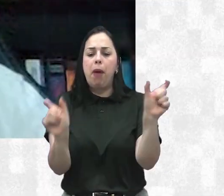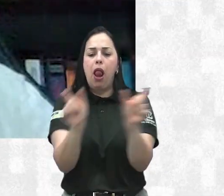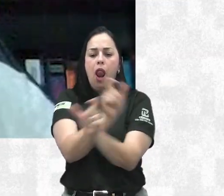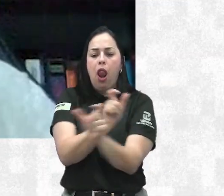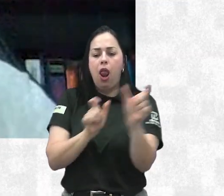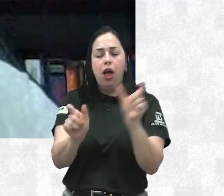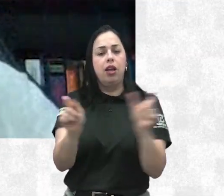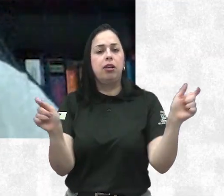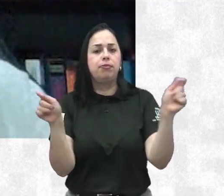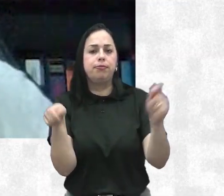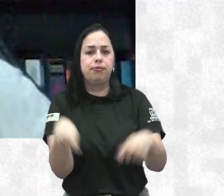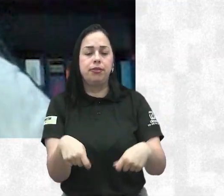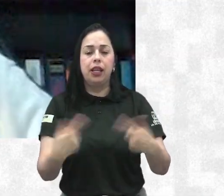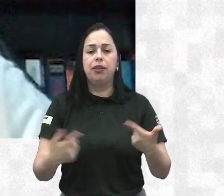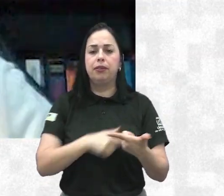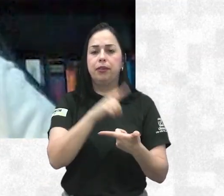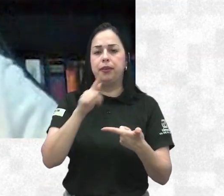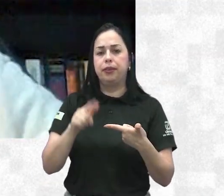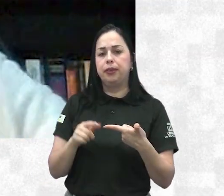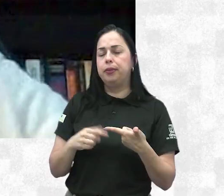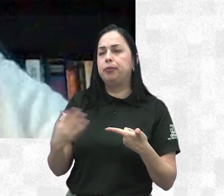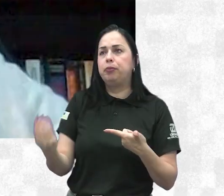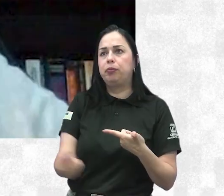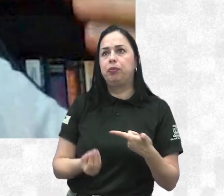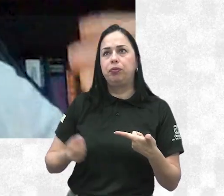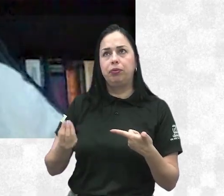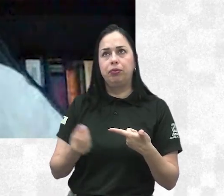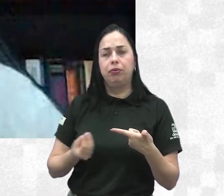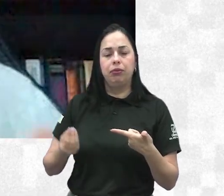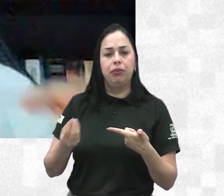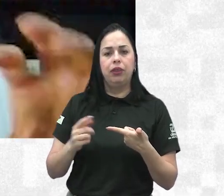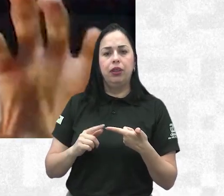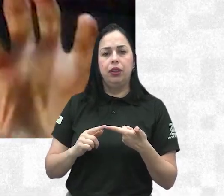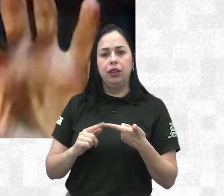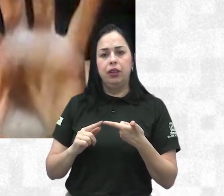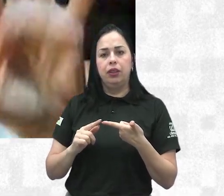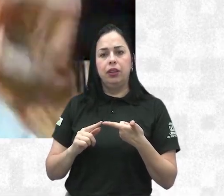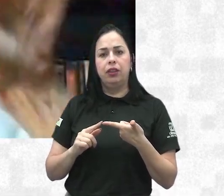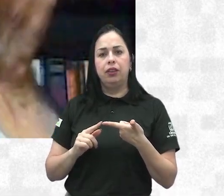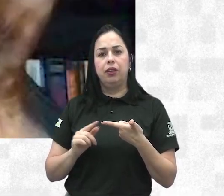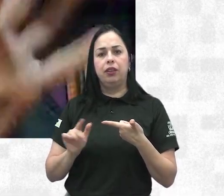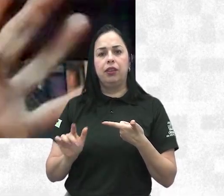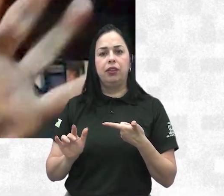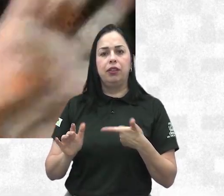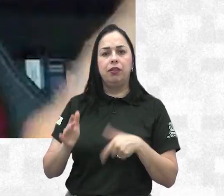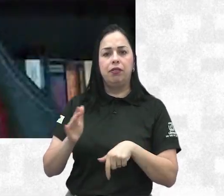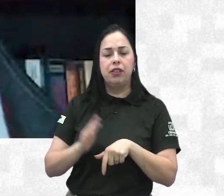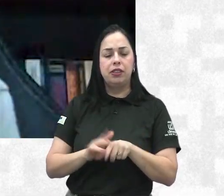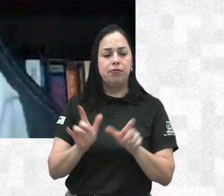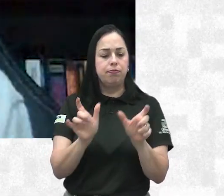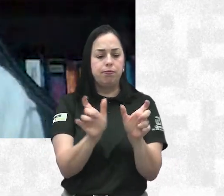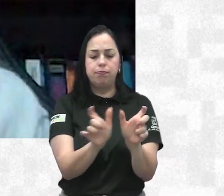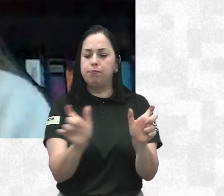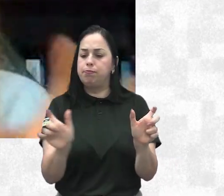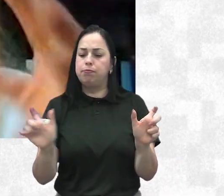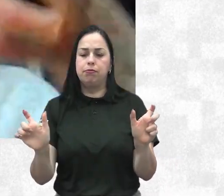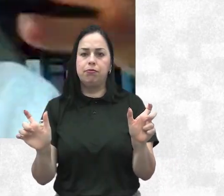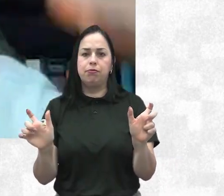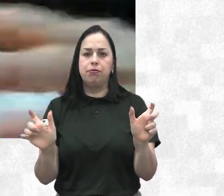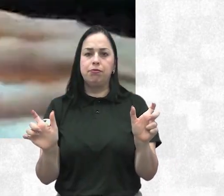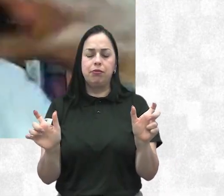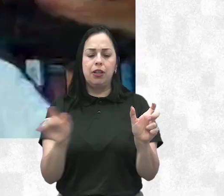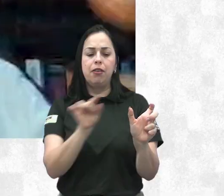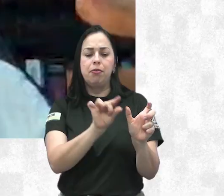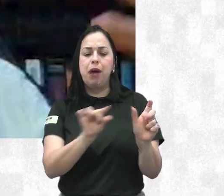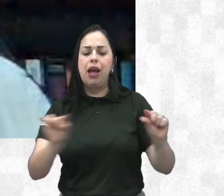o raciocínio, como é que como ele poderia fazer com que as frases dele